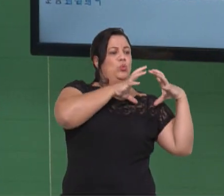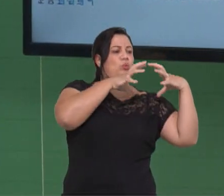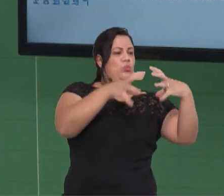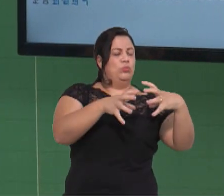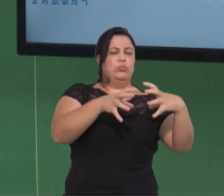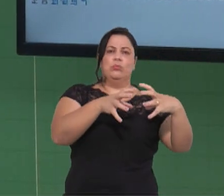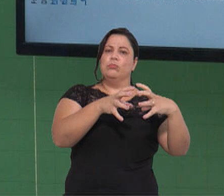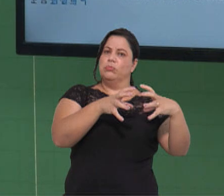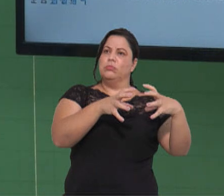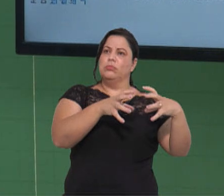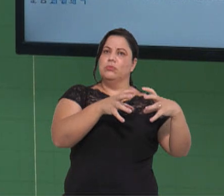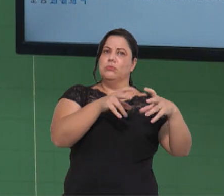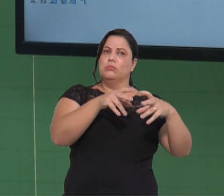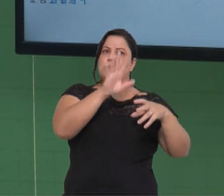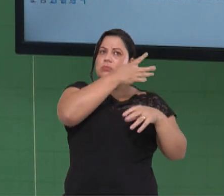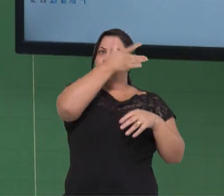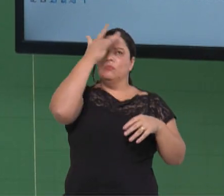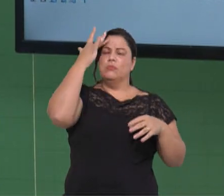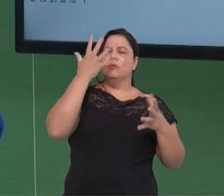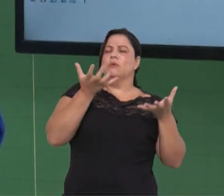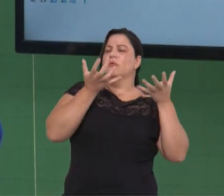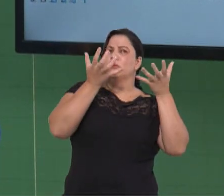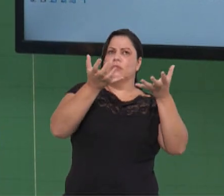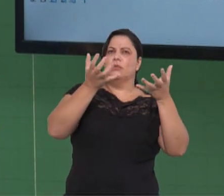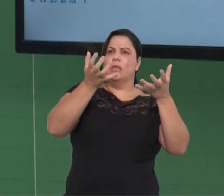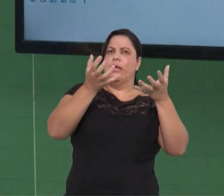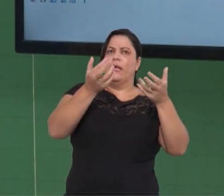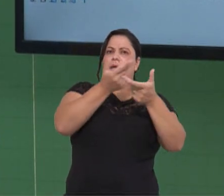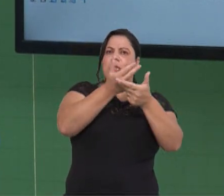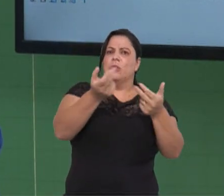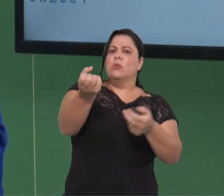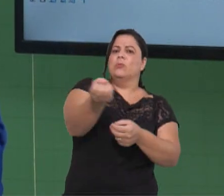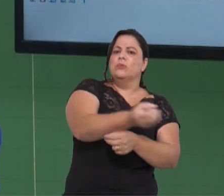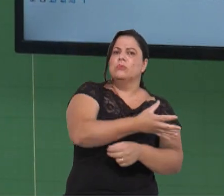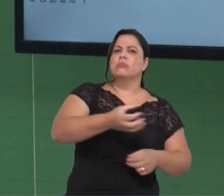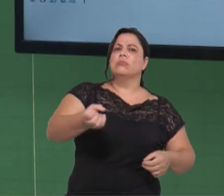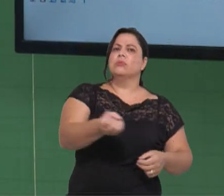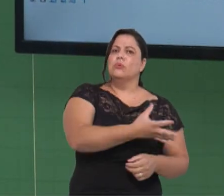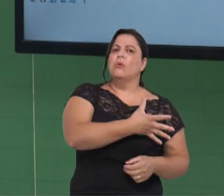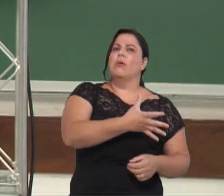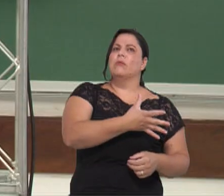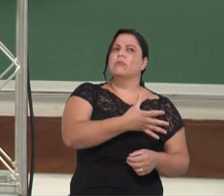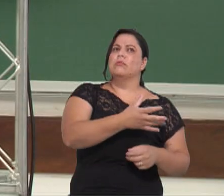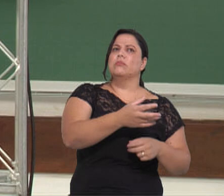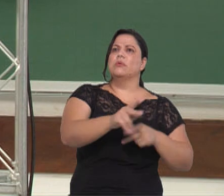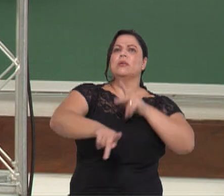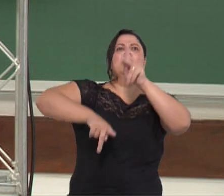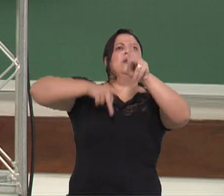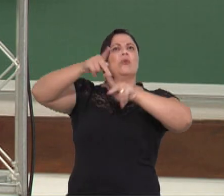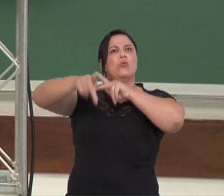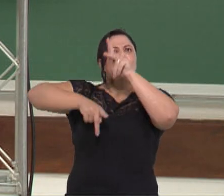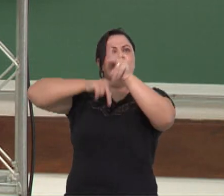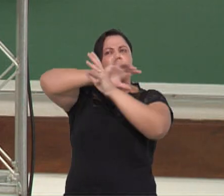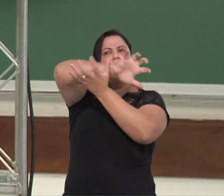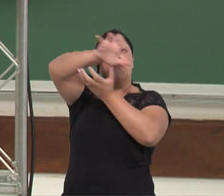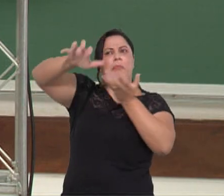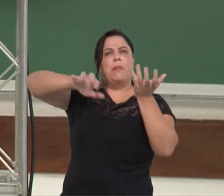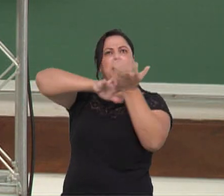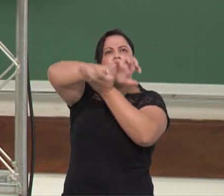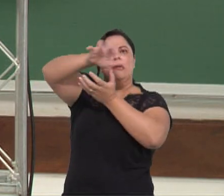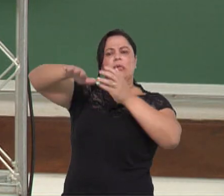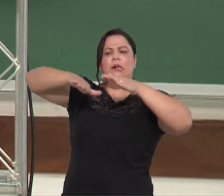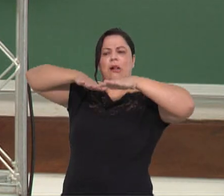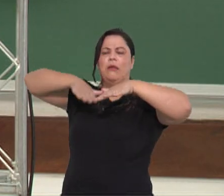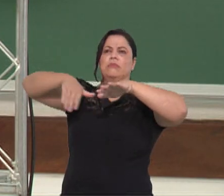meio? Eu tenho o povo que sai às ruas, tanto na cidade quanto